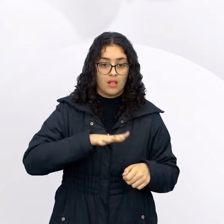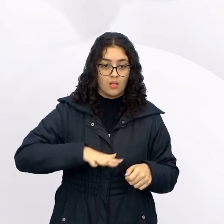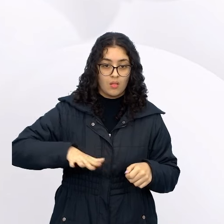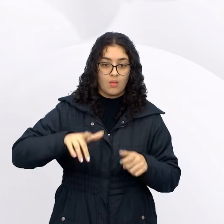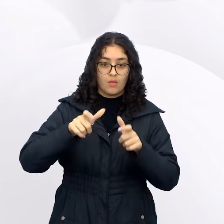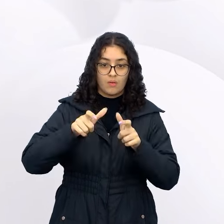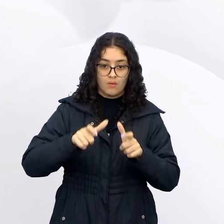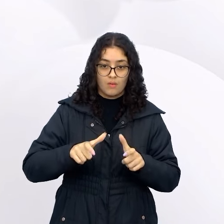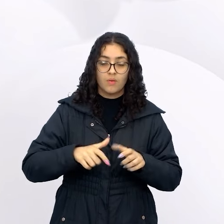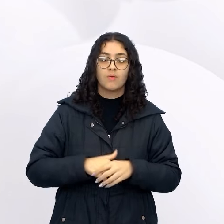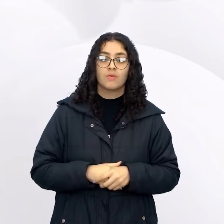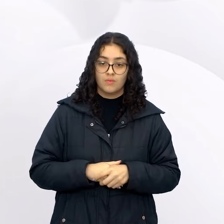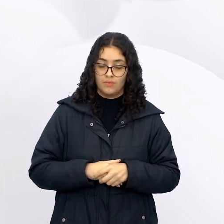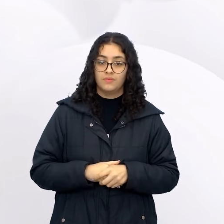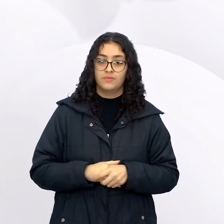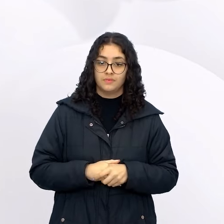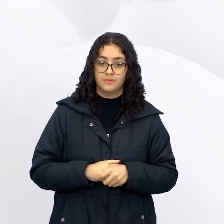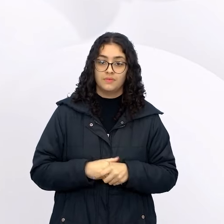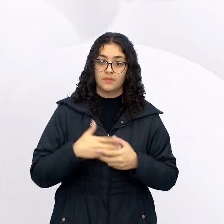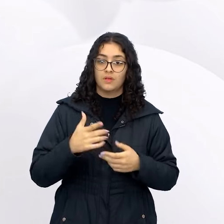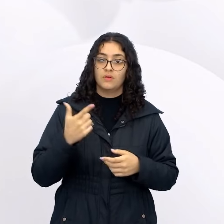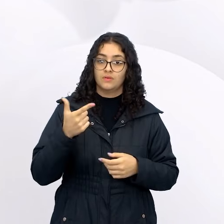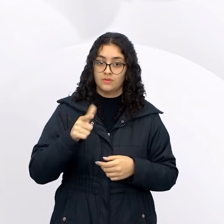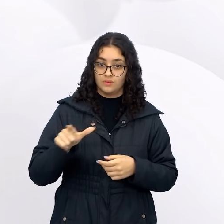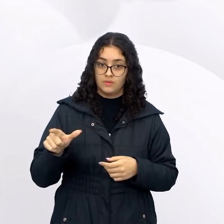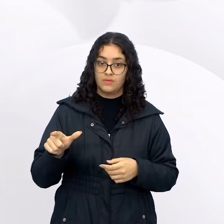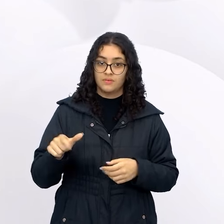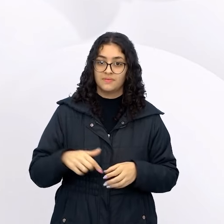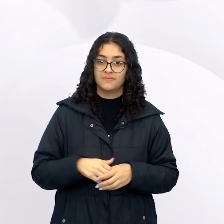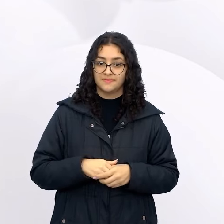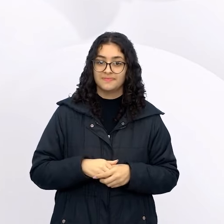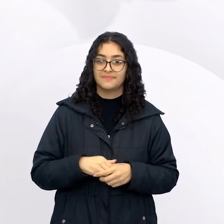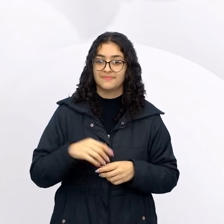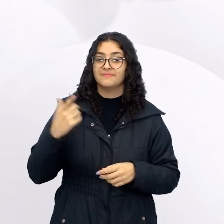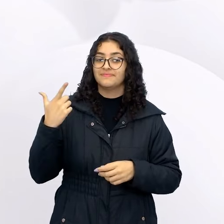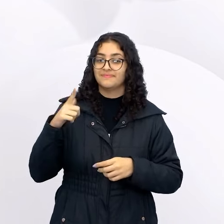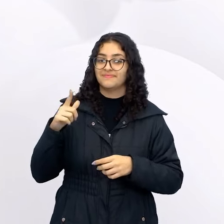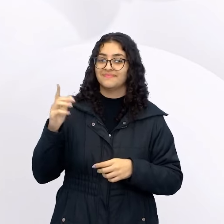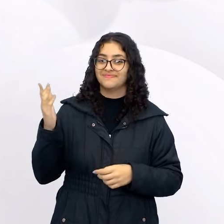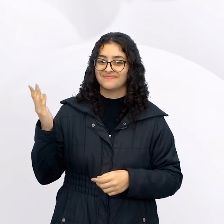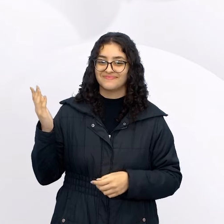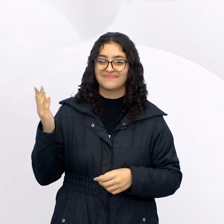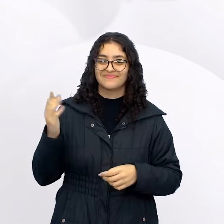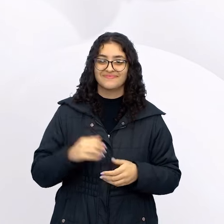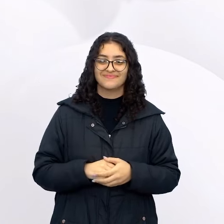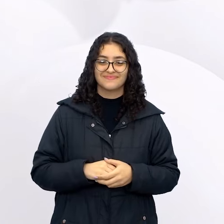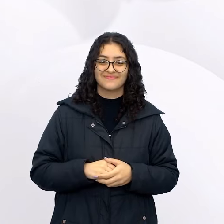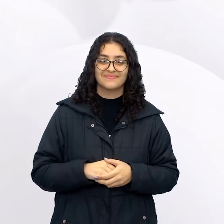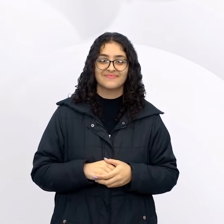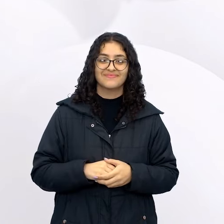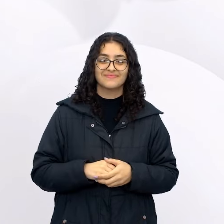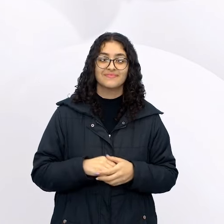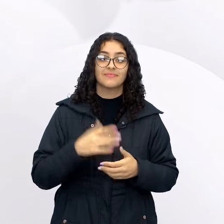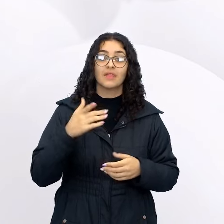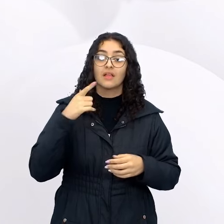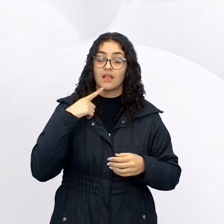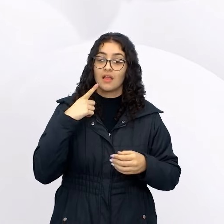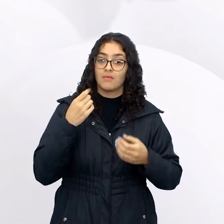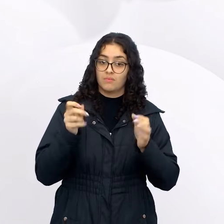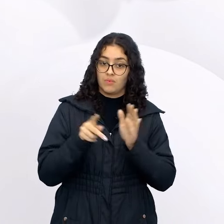proteção especial. Então, novamente, é uma política pública para essa preservação,